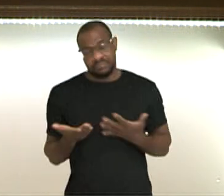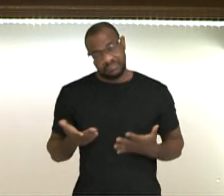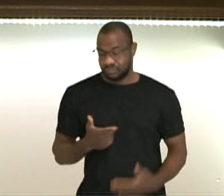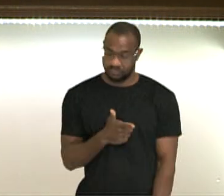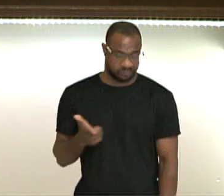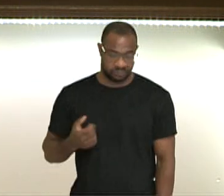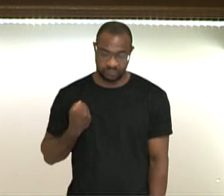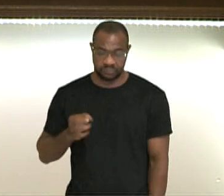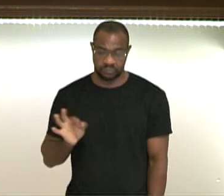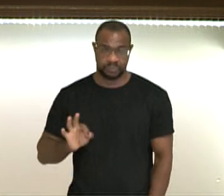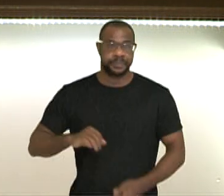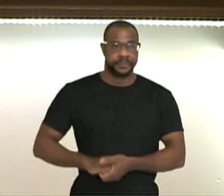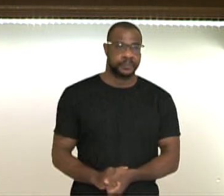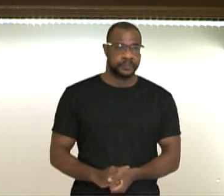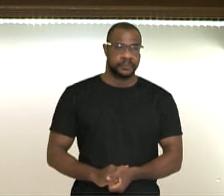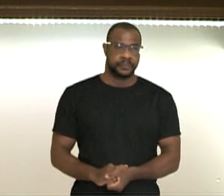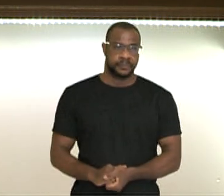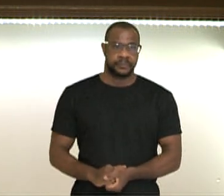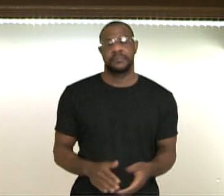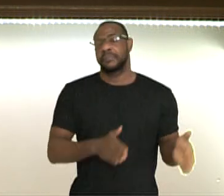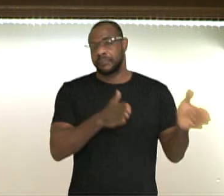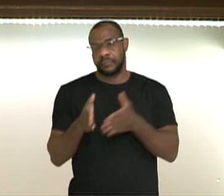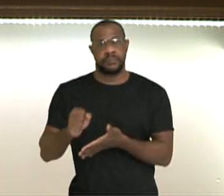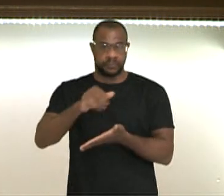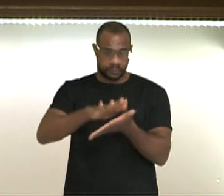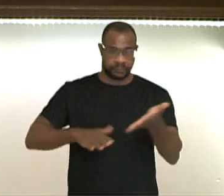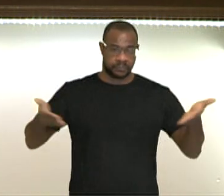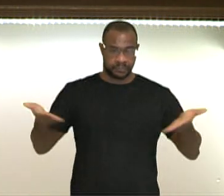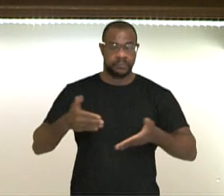Tranquilo? Então vamos para o próximo exercício.